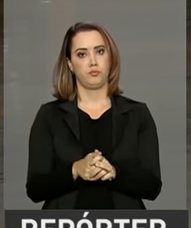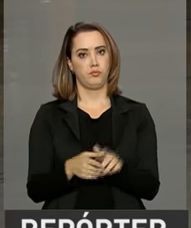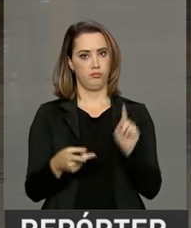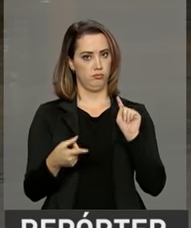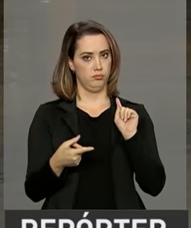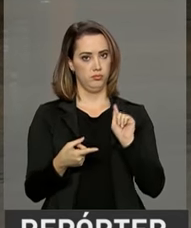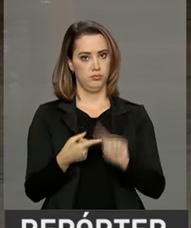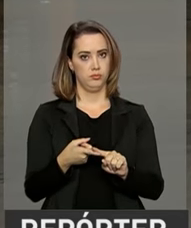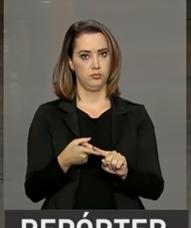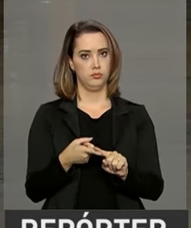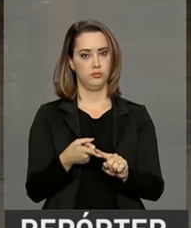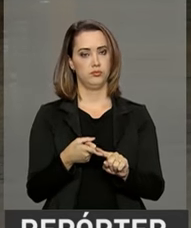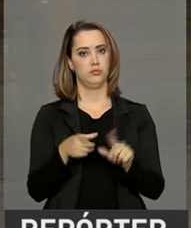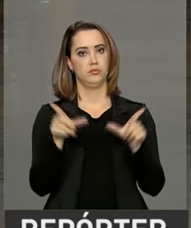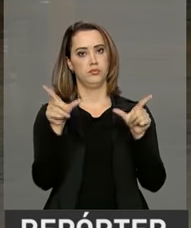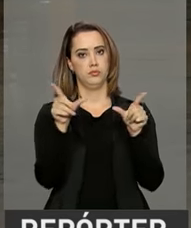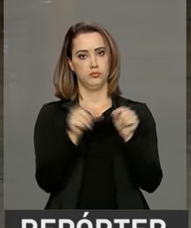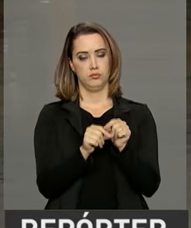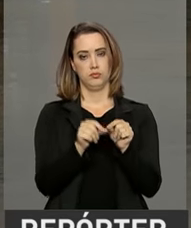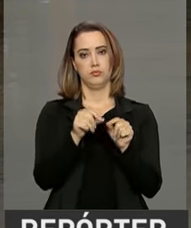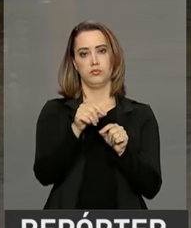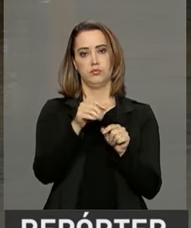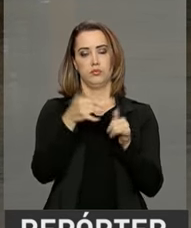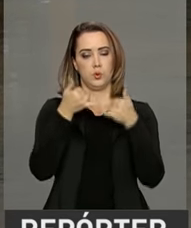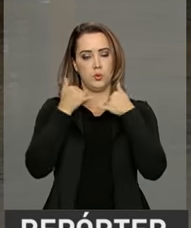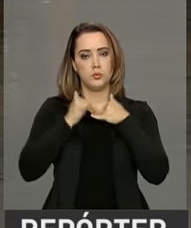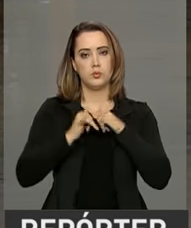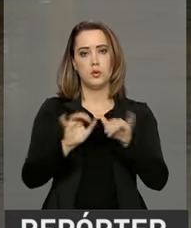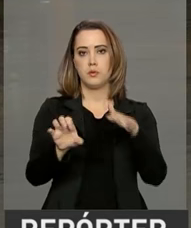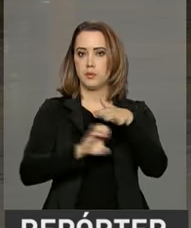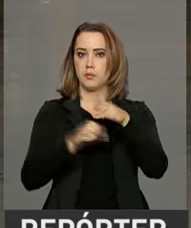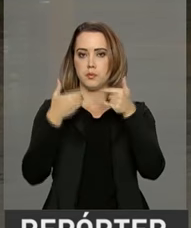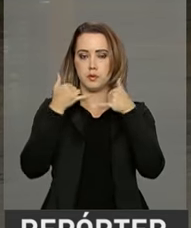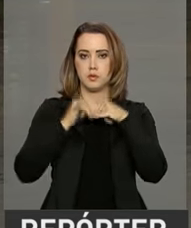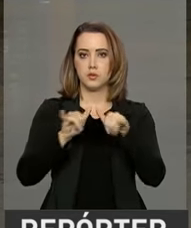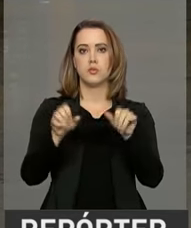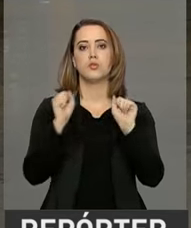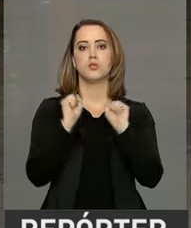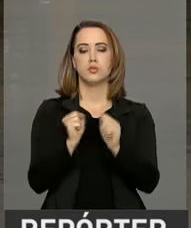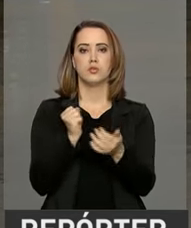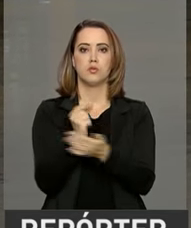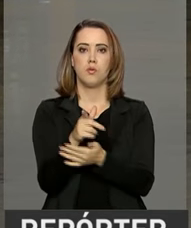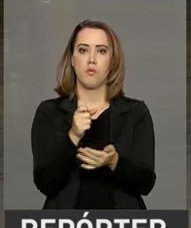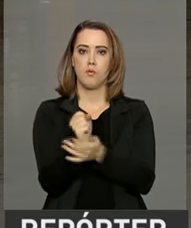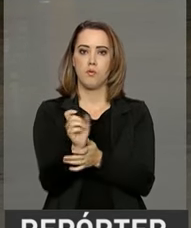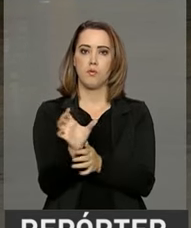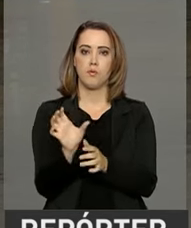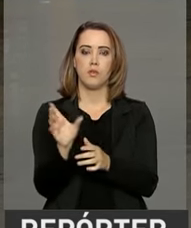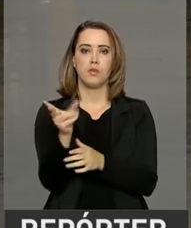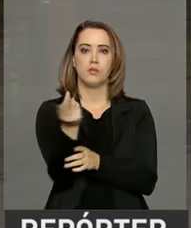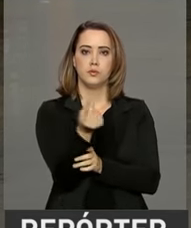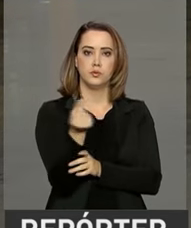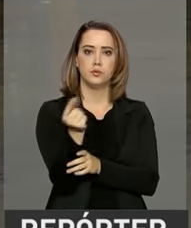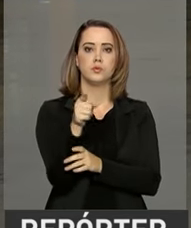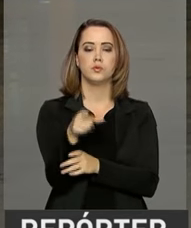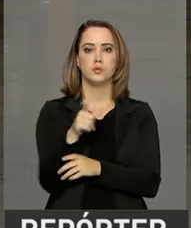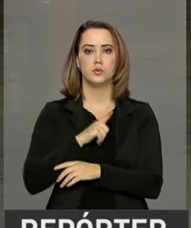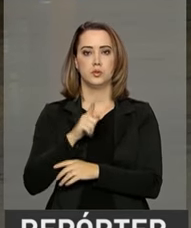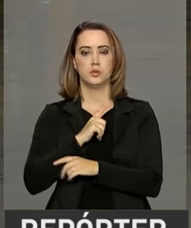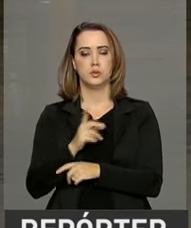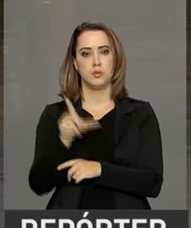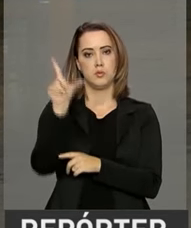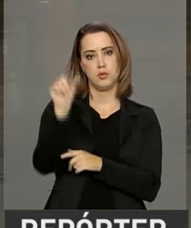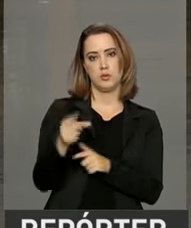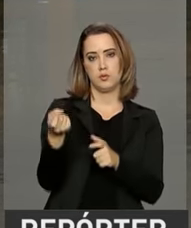a possibilidade da Eletrobráas vender a participação que tem em empresas elétricas para abater a dívida que tem no mercado. a